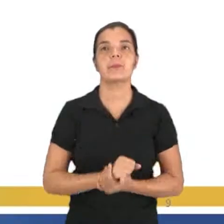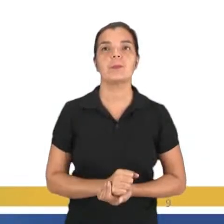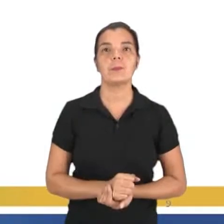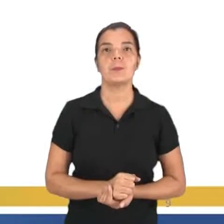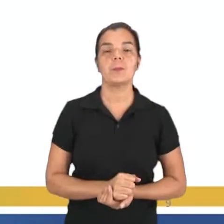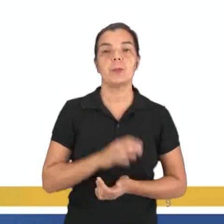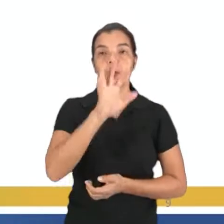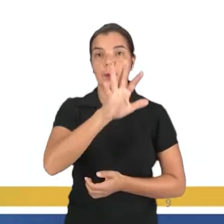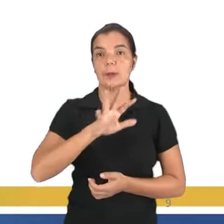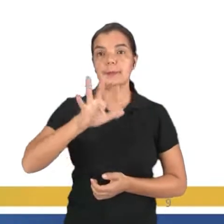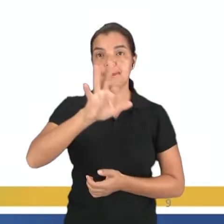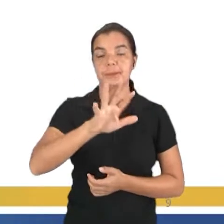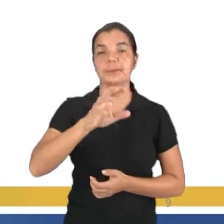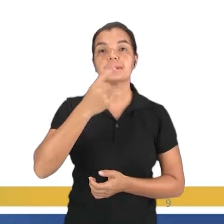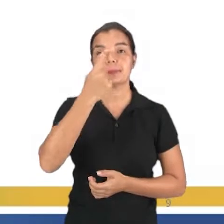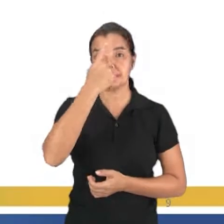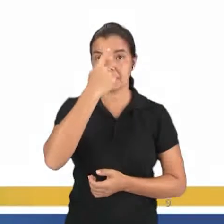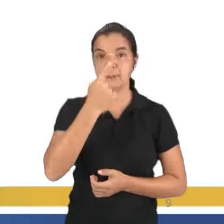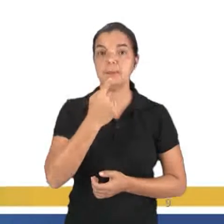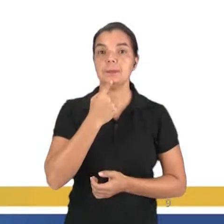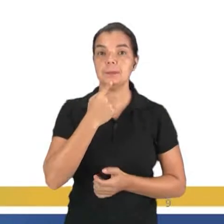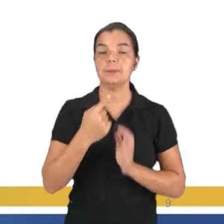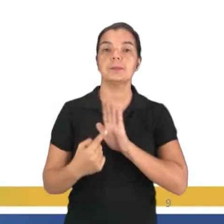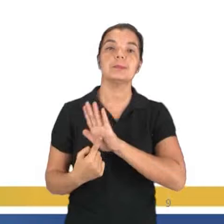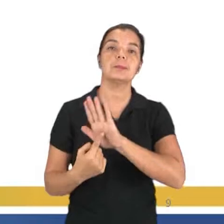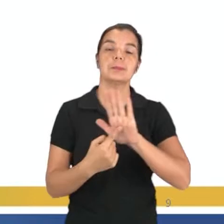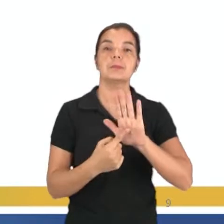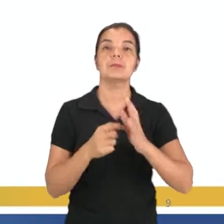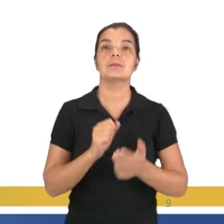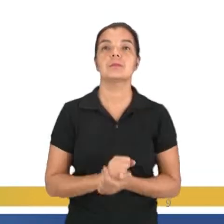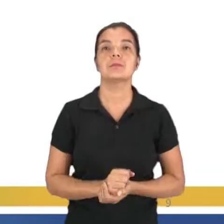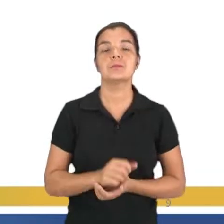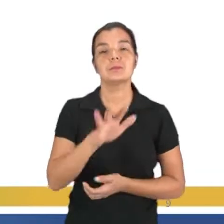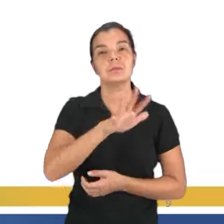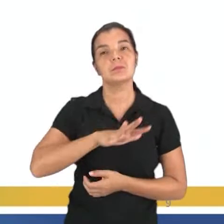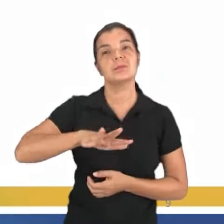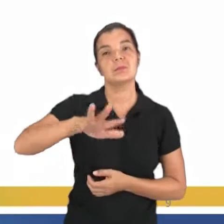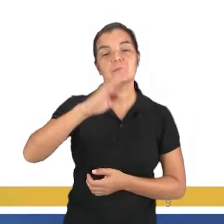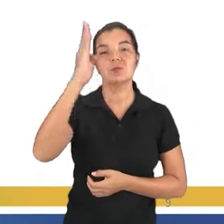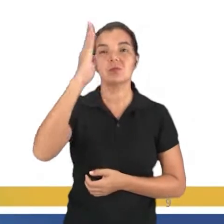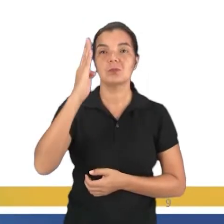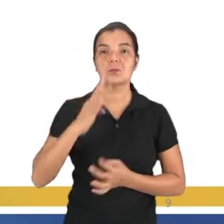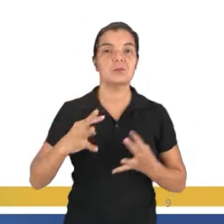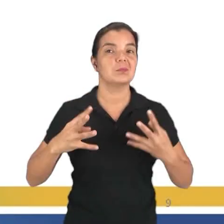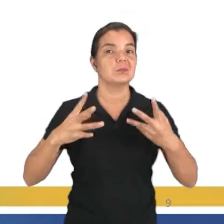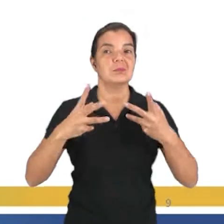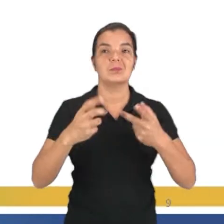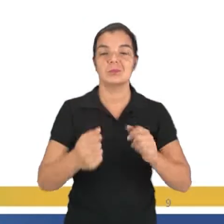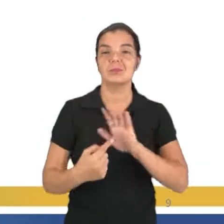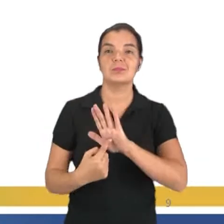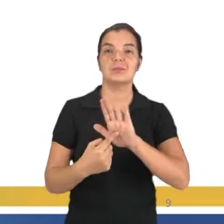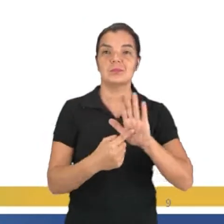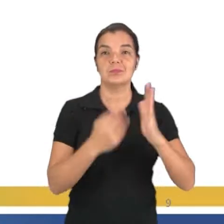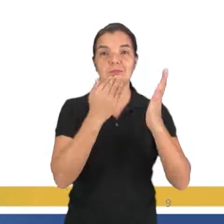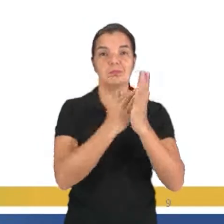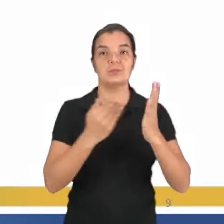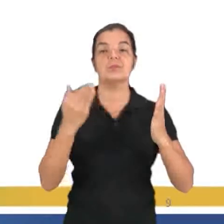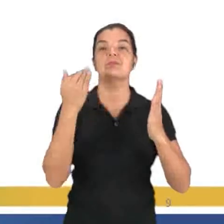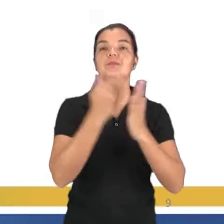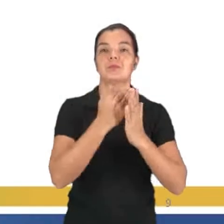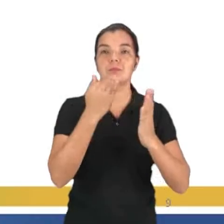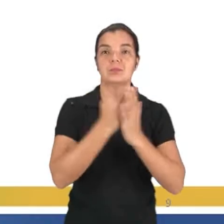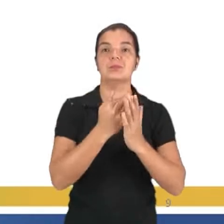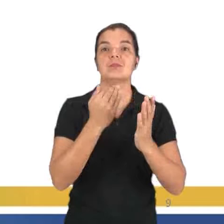o mapa da esquerda mostra, né? Mas de maneira geral, o Brasil inteiro apresenta altos